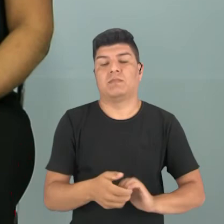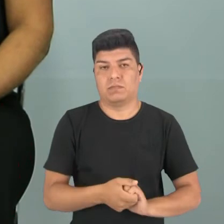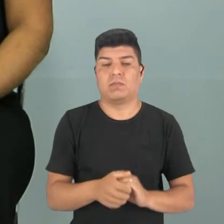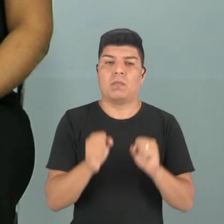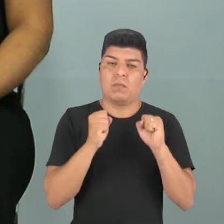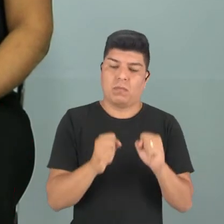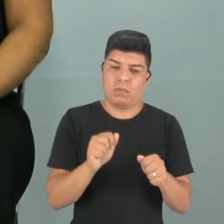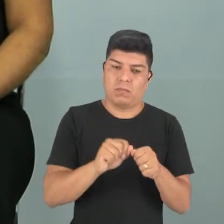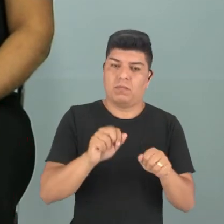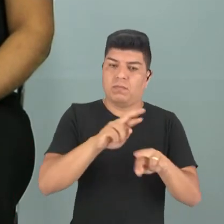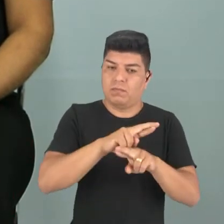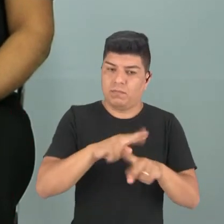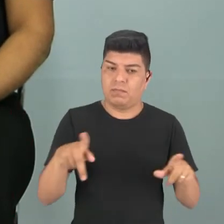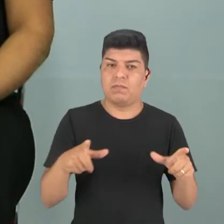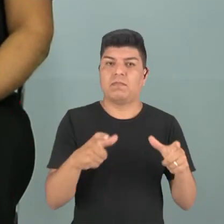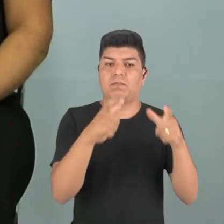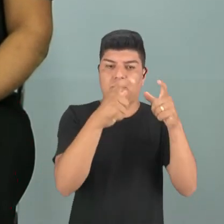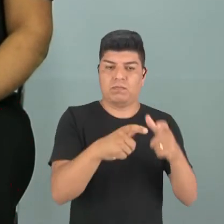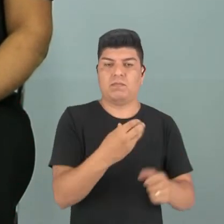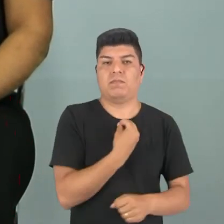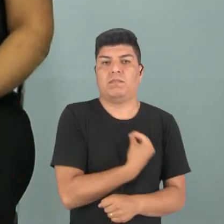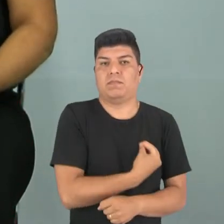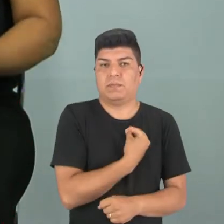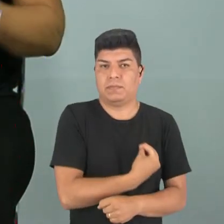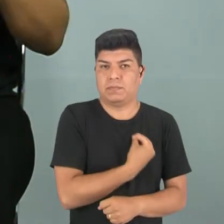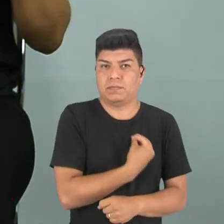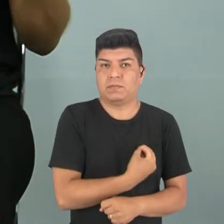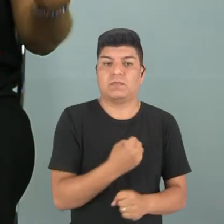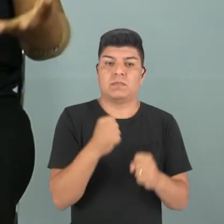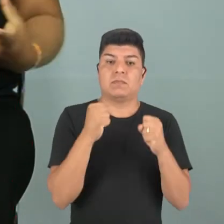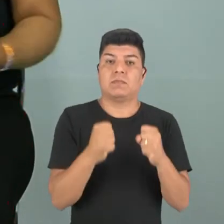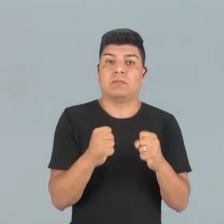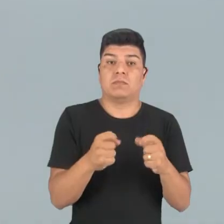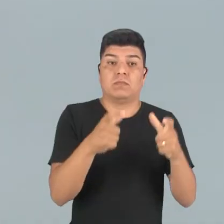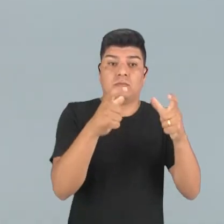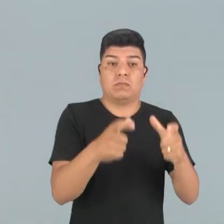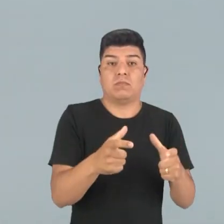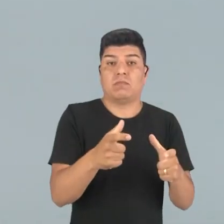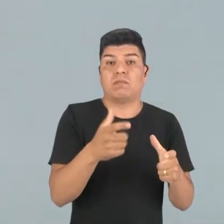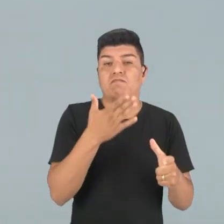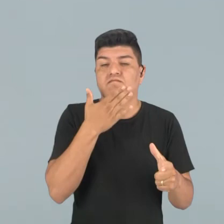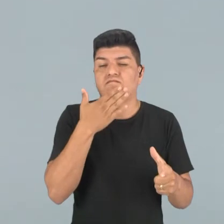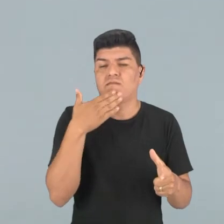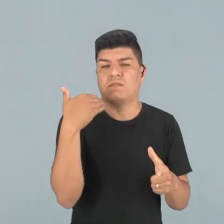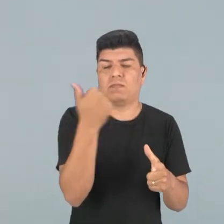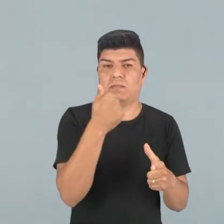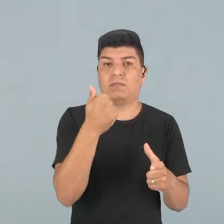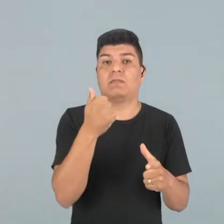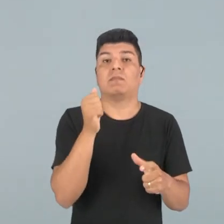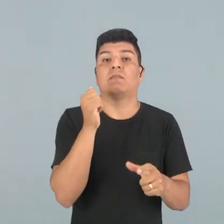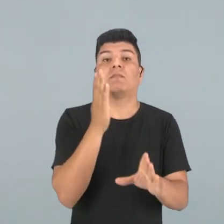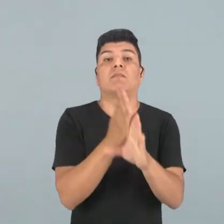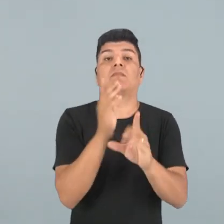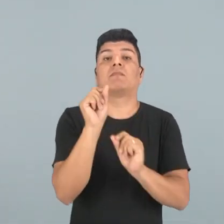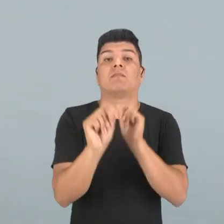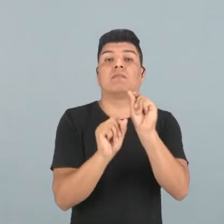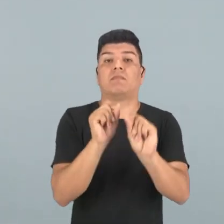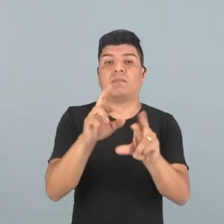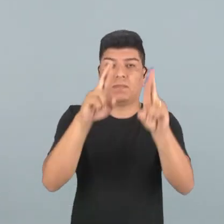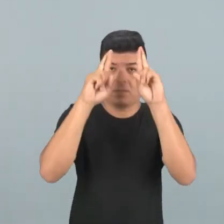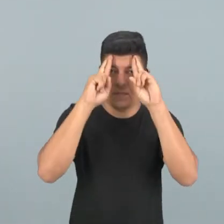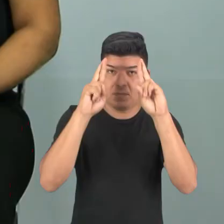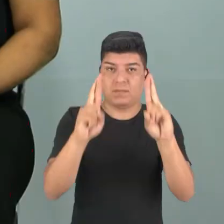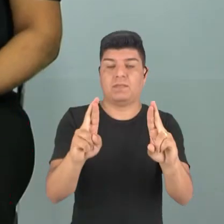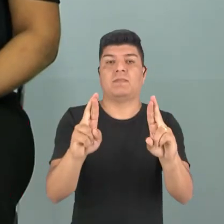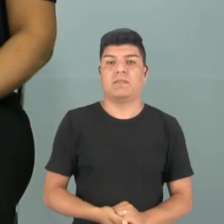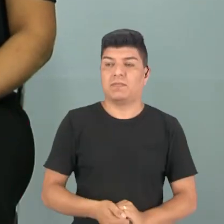a diferença no lugar em que você vive, né? E pode tornar um ambiente mais harmonioso através do quê? Do respeito.